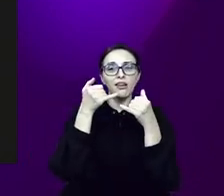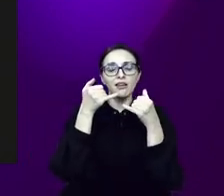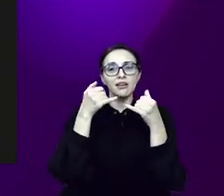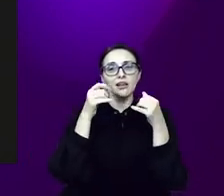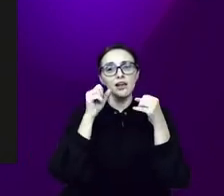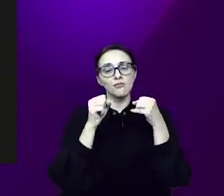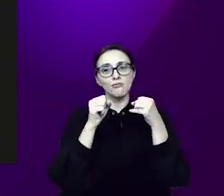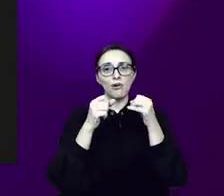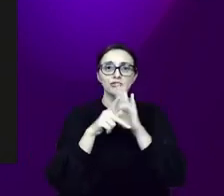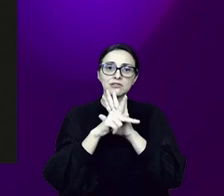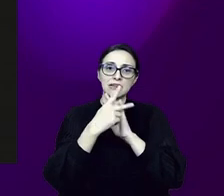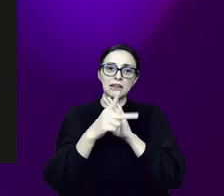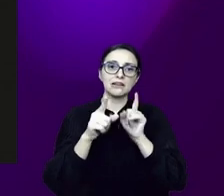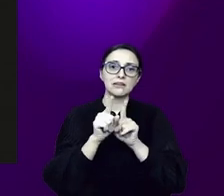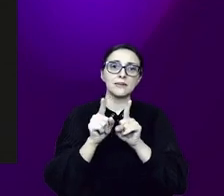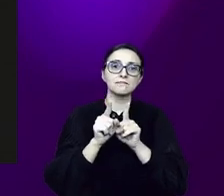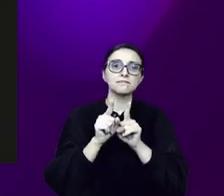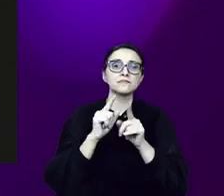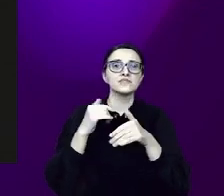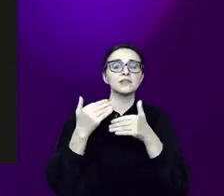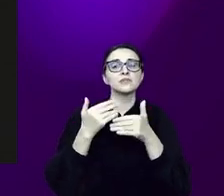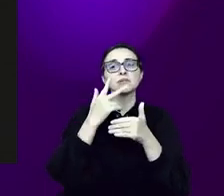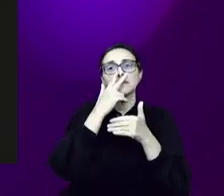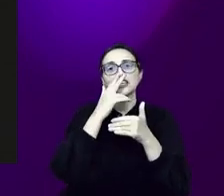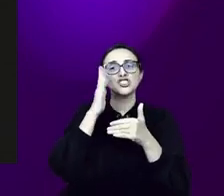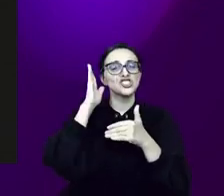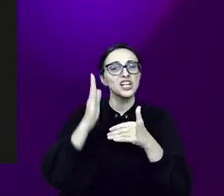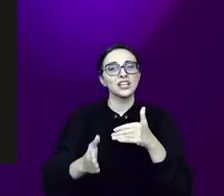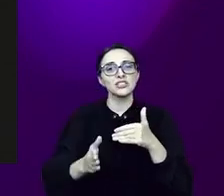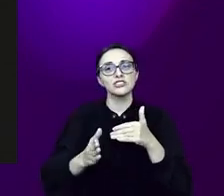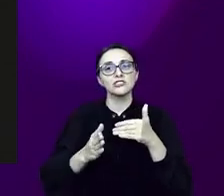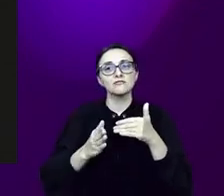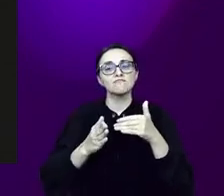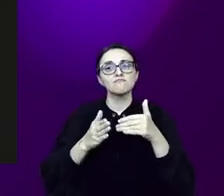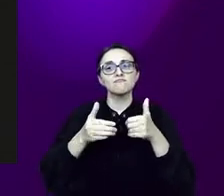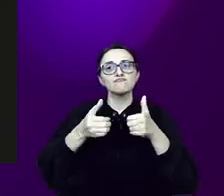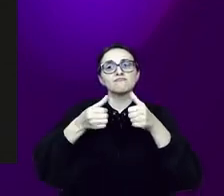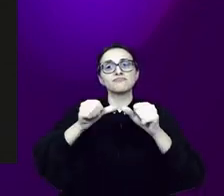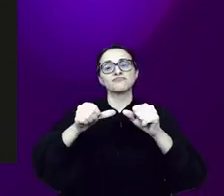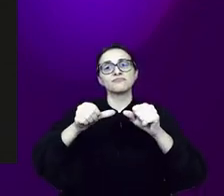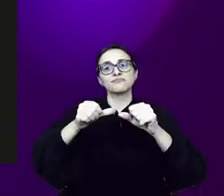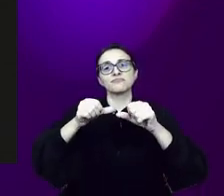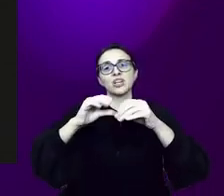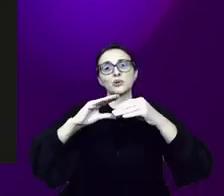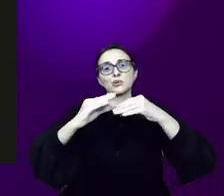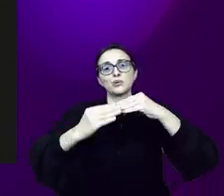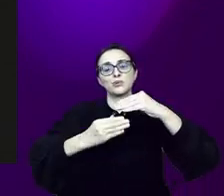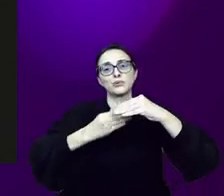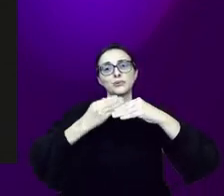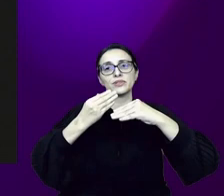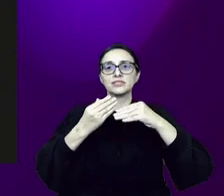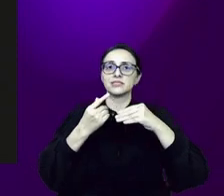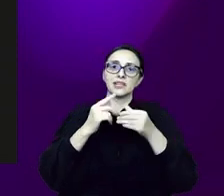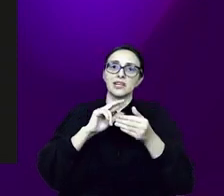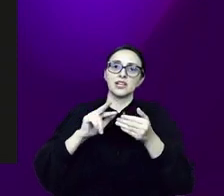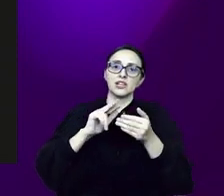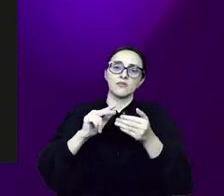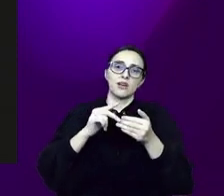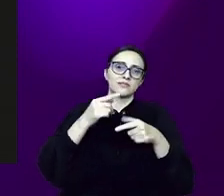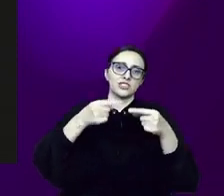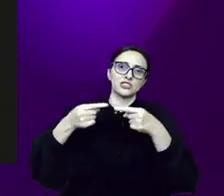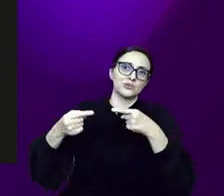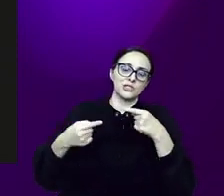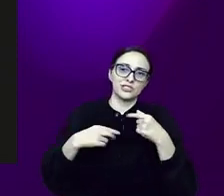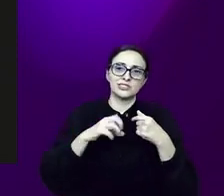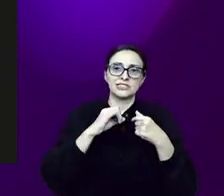labral, alguma coisa assim, e parte-se direto para uma estabilização. Logicamente que não cabe aqui a gente discutir